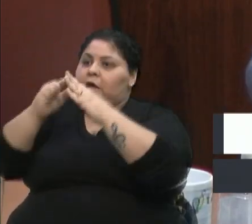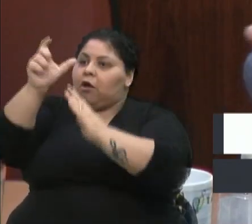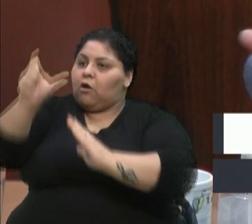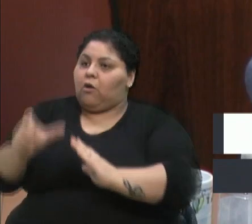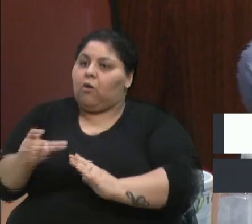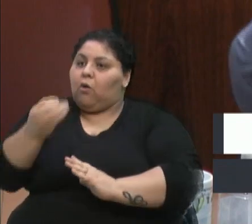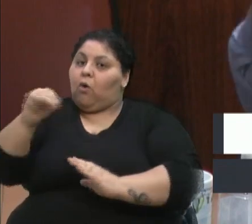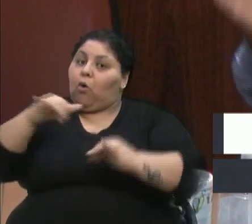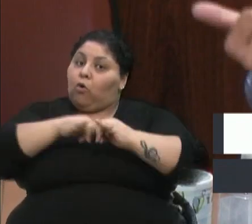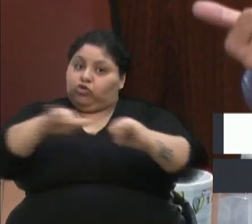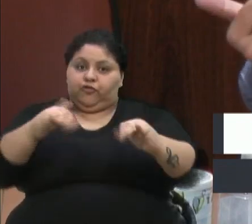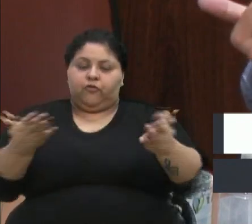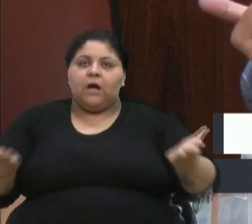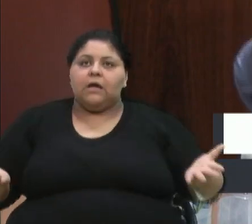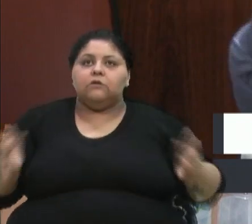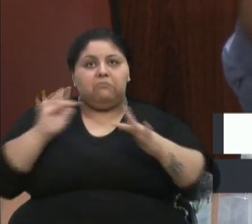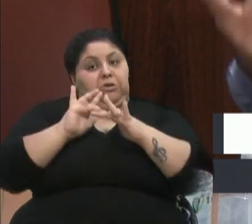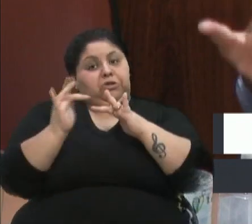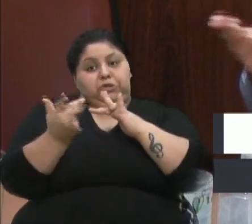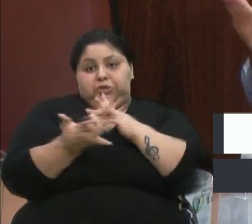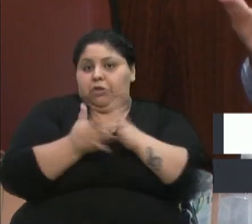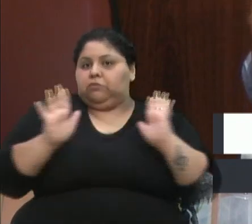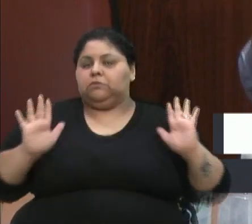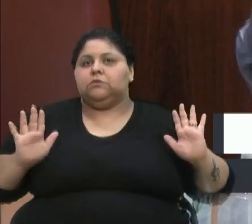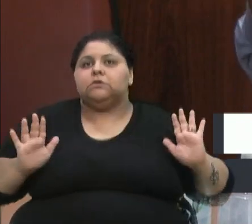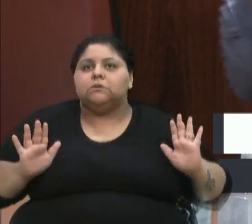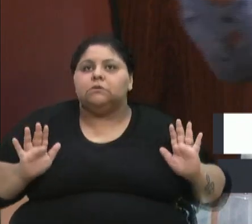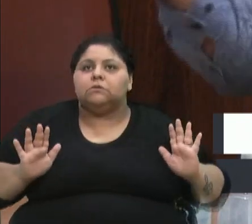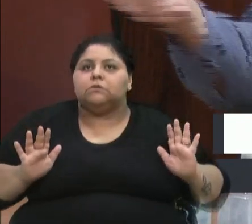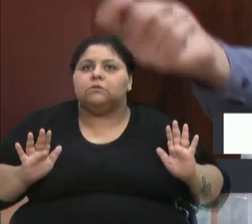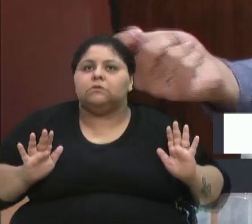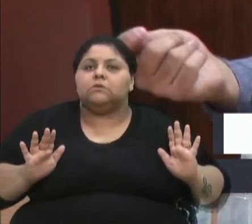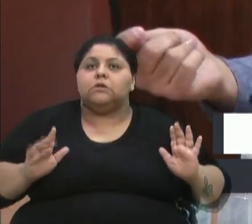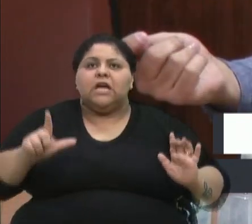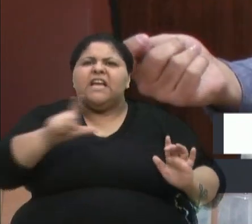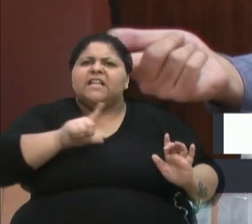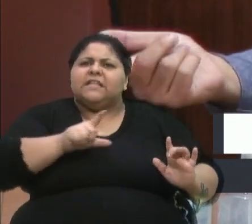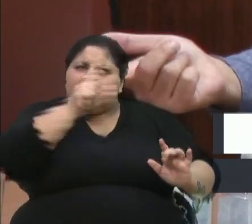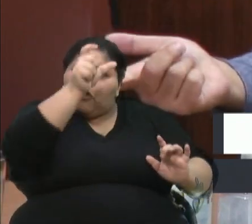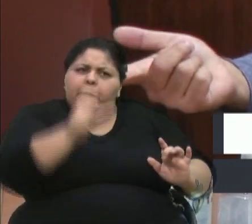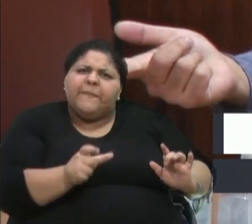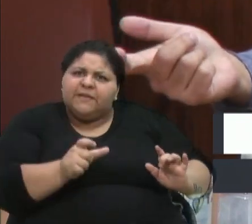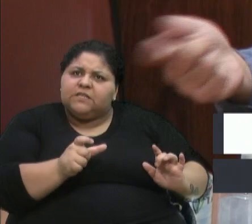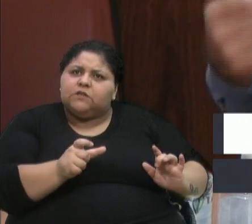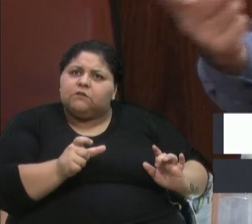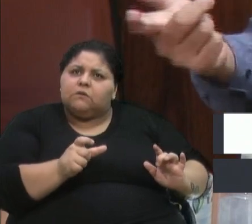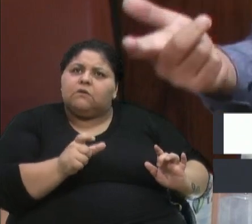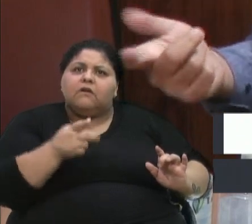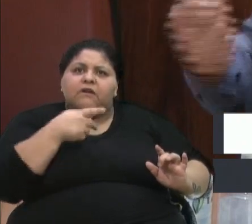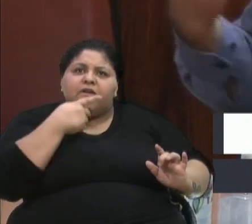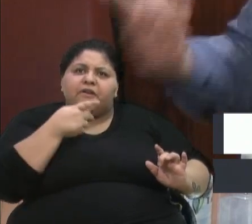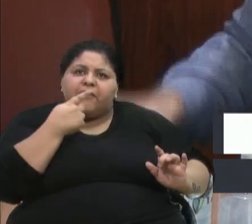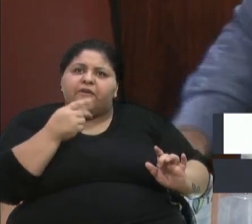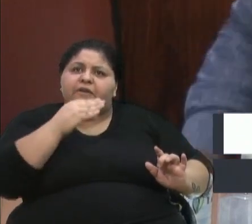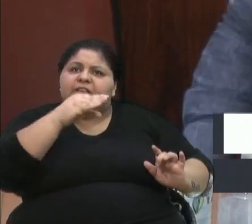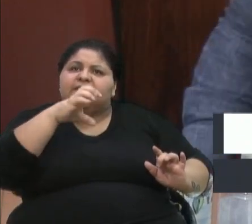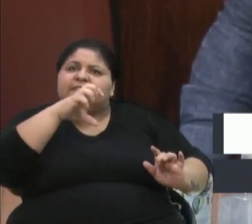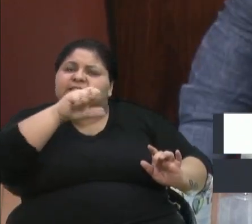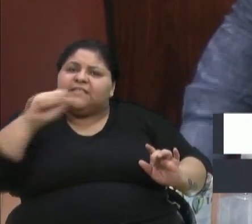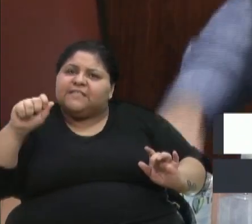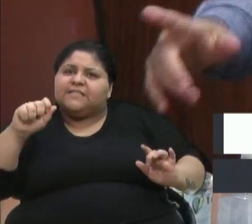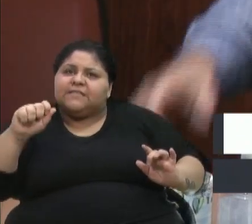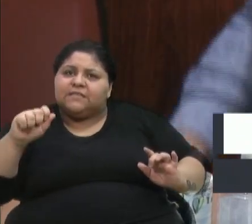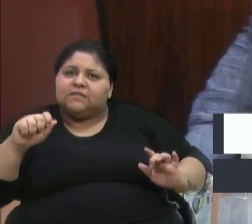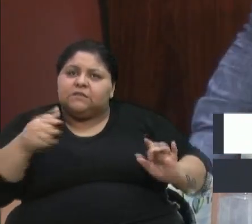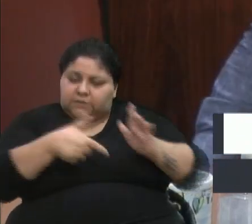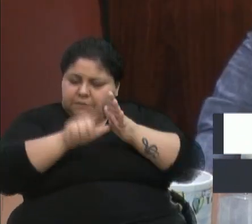divulgar... Só estão divulgando pelas redes sociais, com disparador, tem alguém lá na frente... Eu ia dizer do Sense, né? Para quem conhece bem o Planalto, tinha o Sense